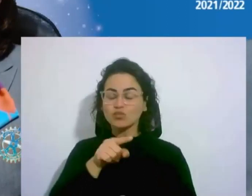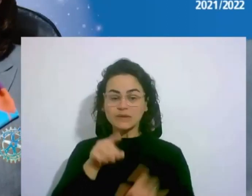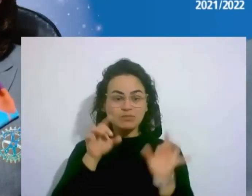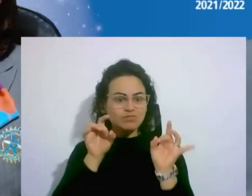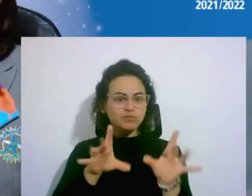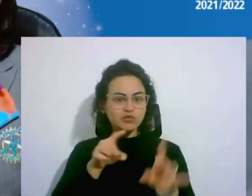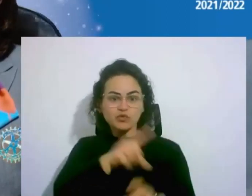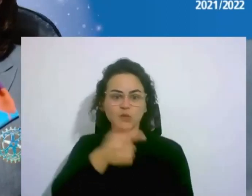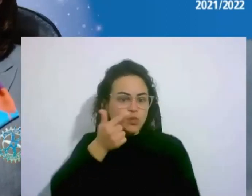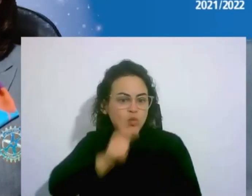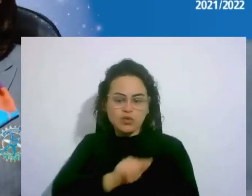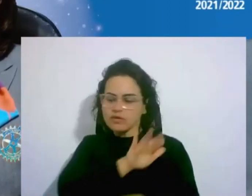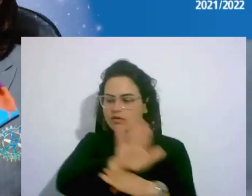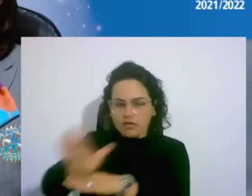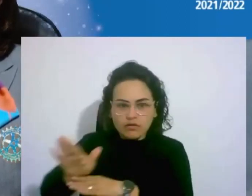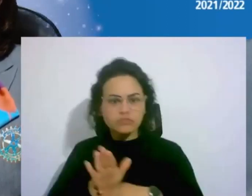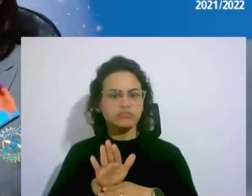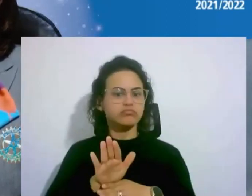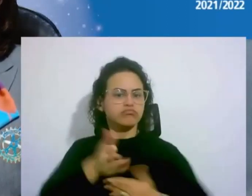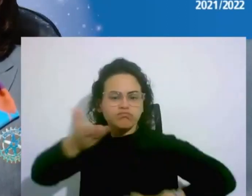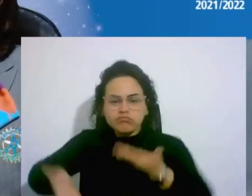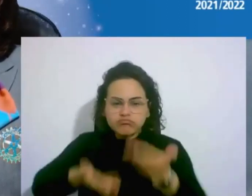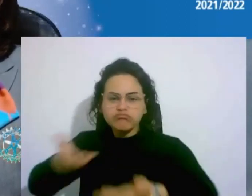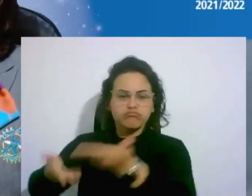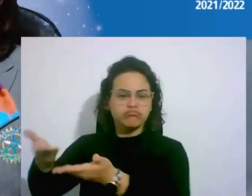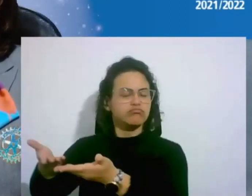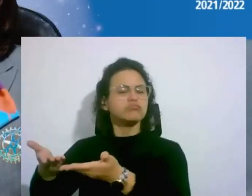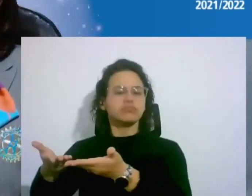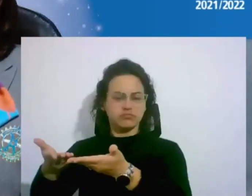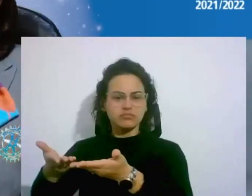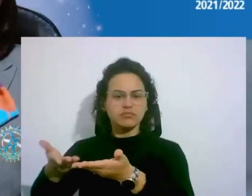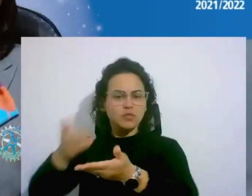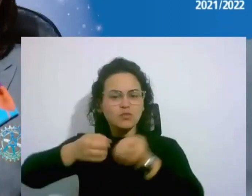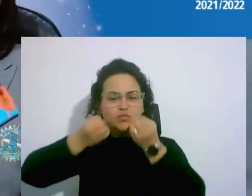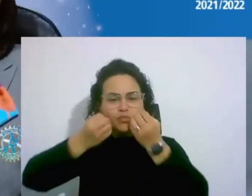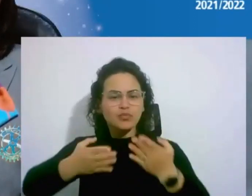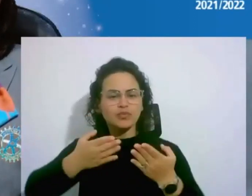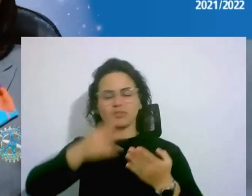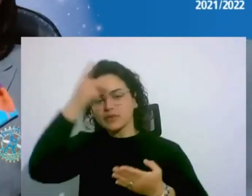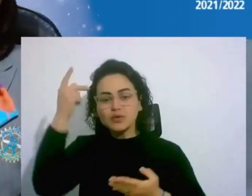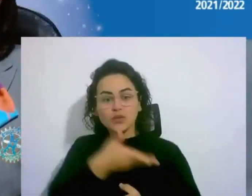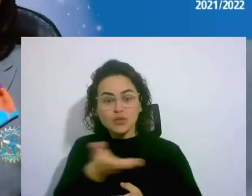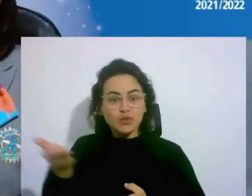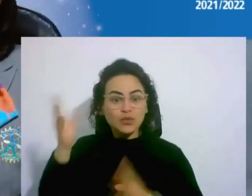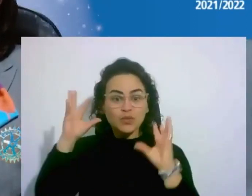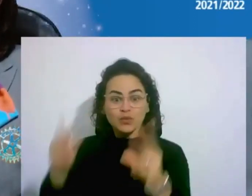de auxílio, de serviços ao bem da humanidade, vendo você